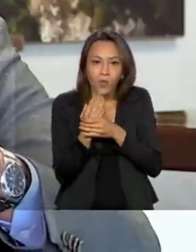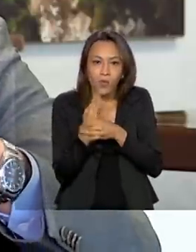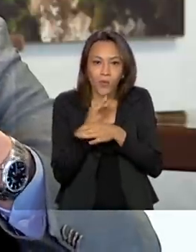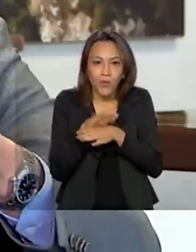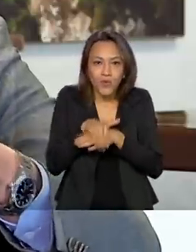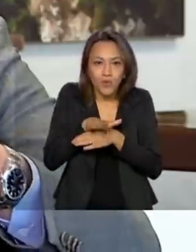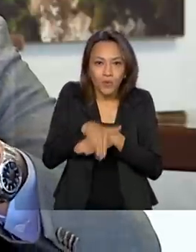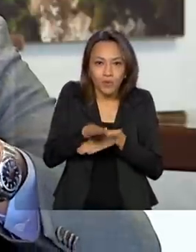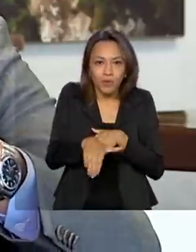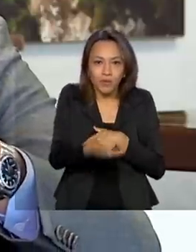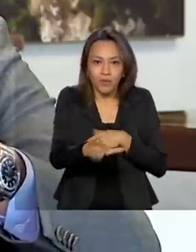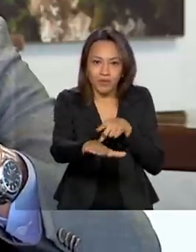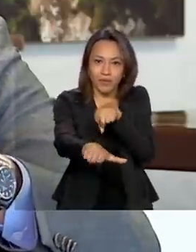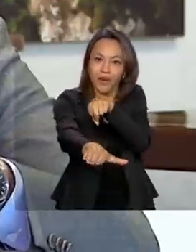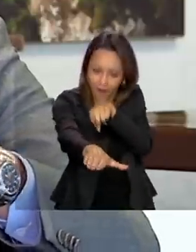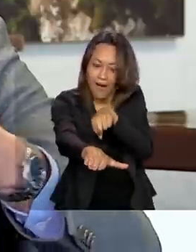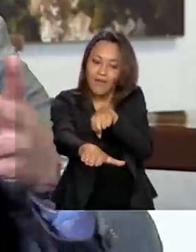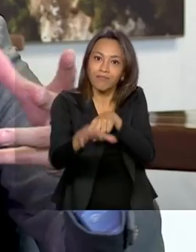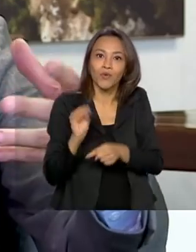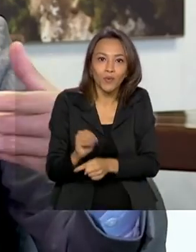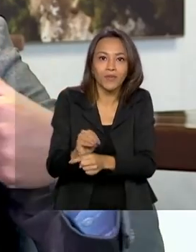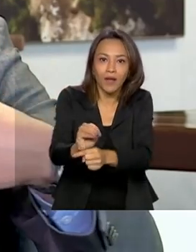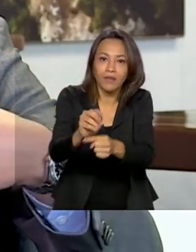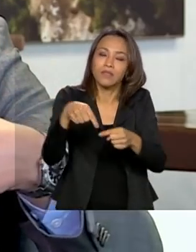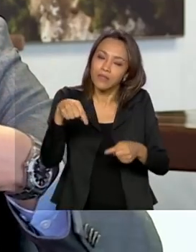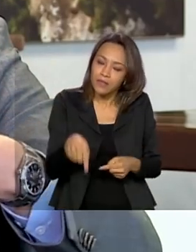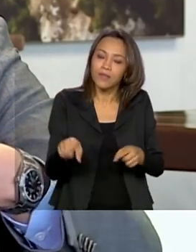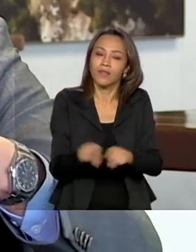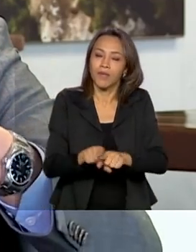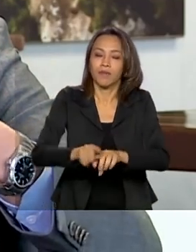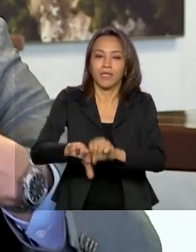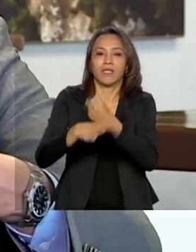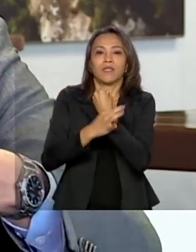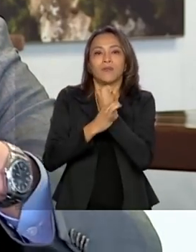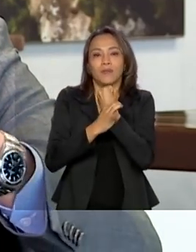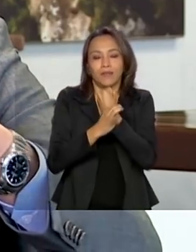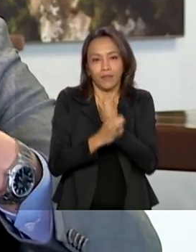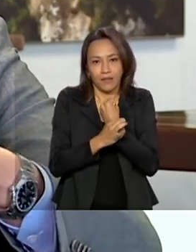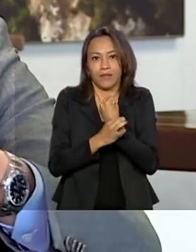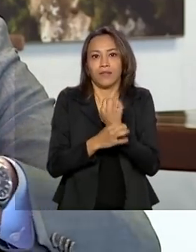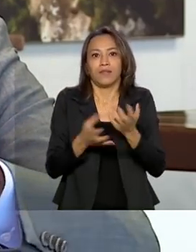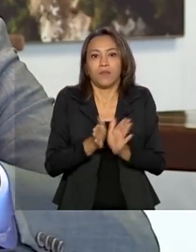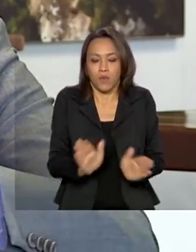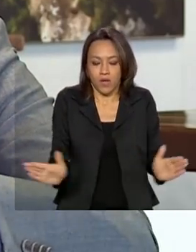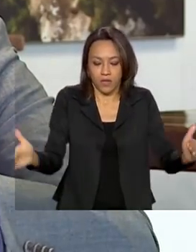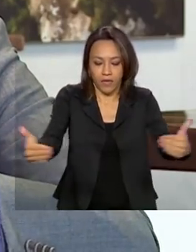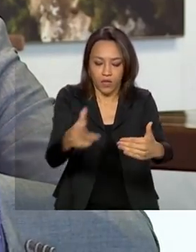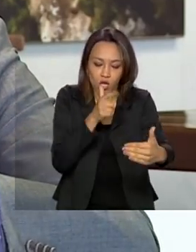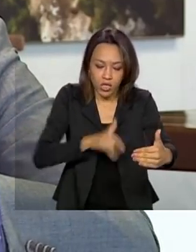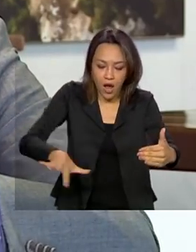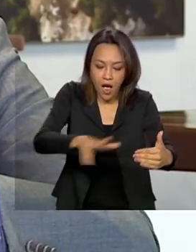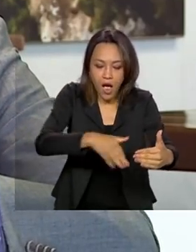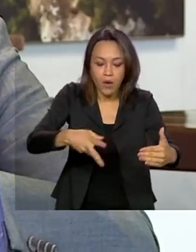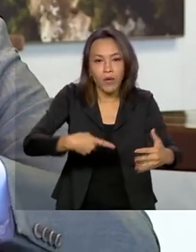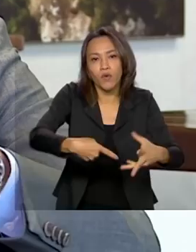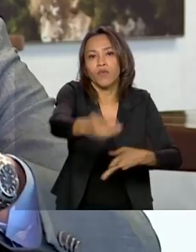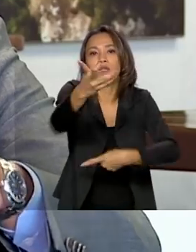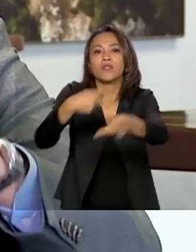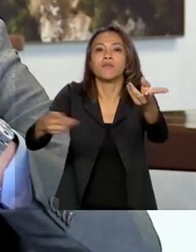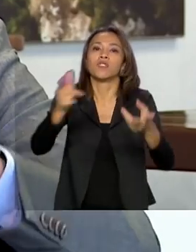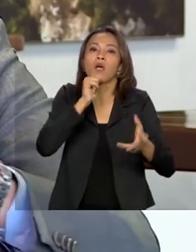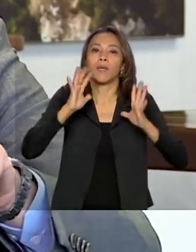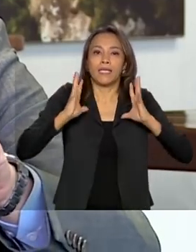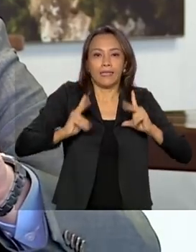corpos hídricos, enfim, eles contribuem para essa segurança hídrica, para os reservatórios, para a fruição de água limpa, etc. Então,